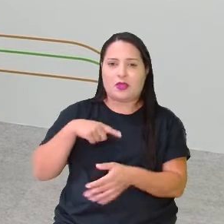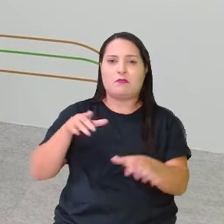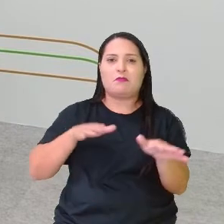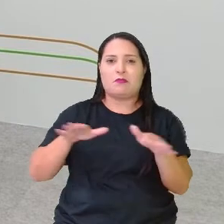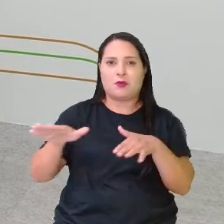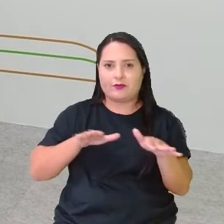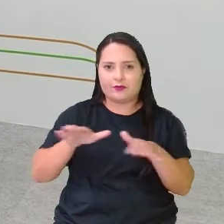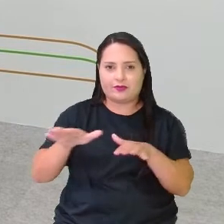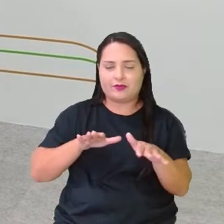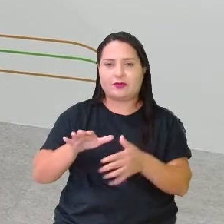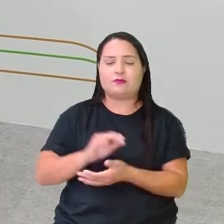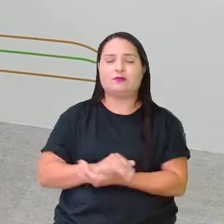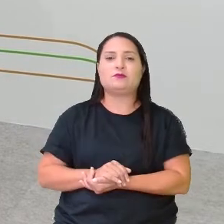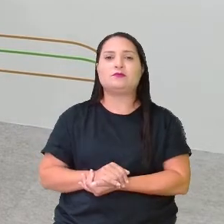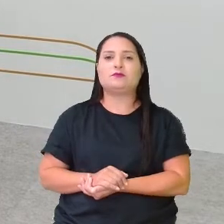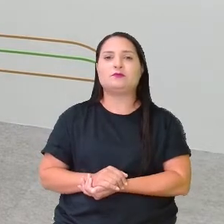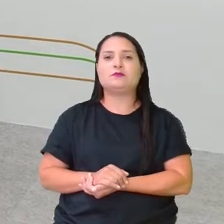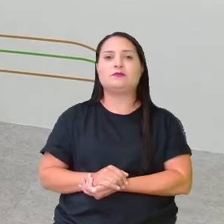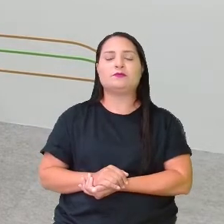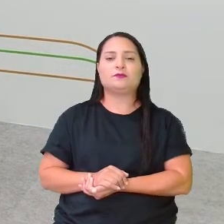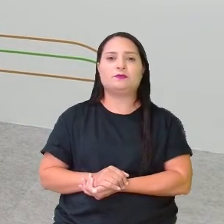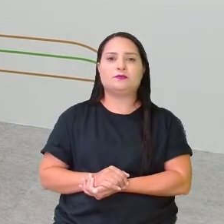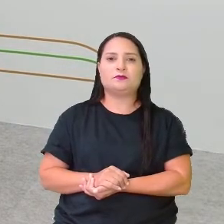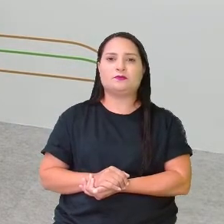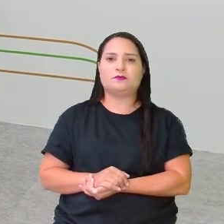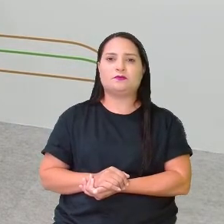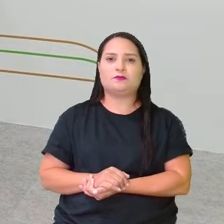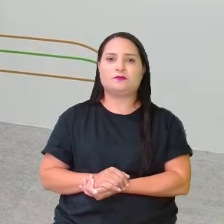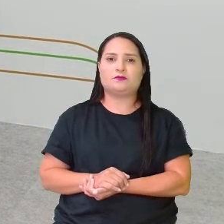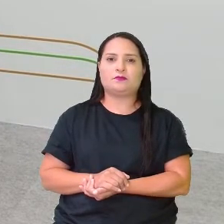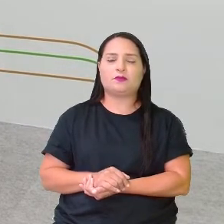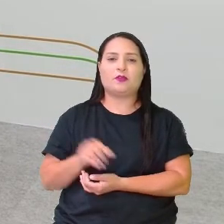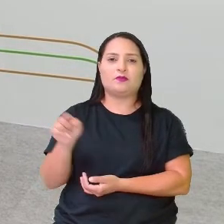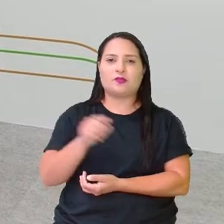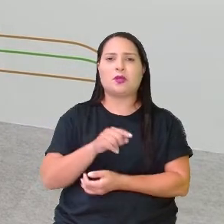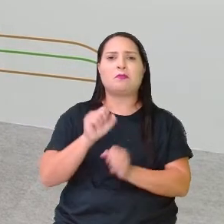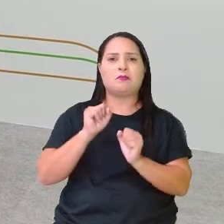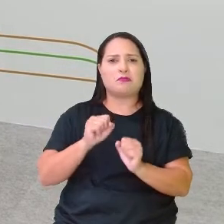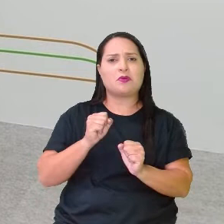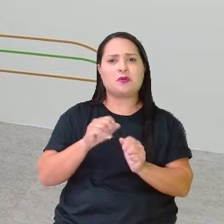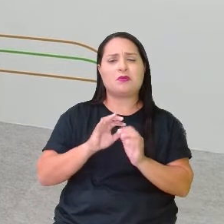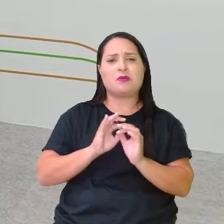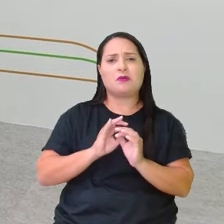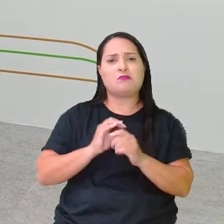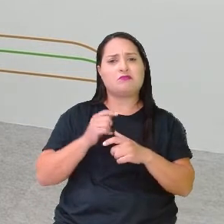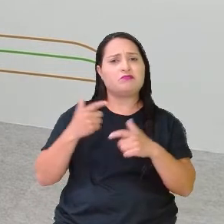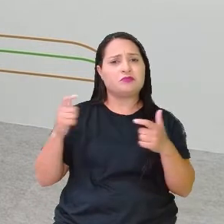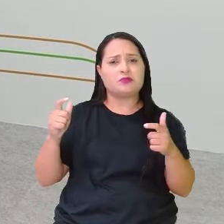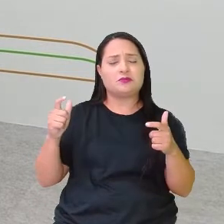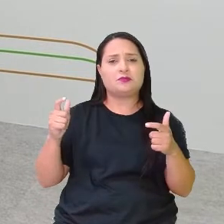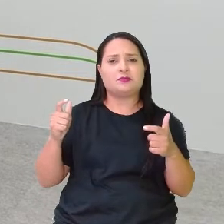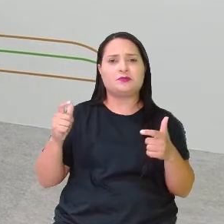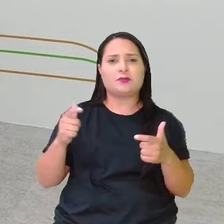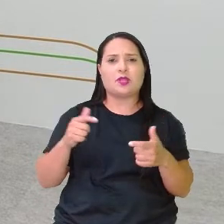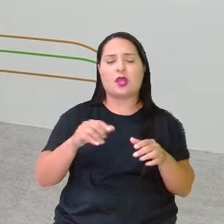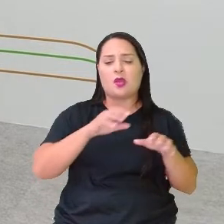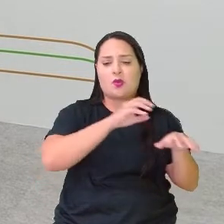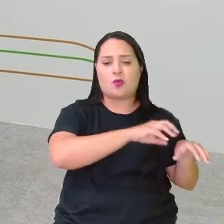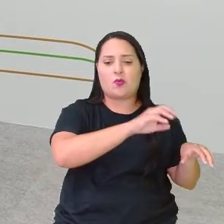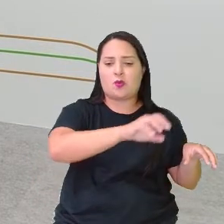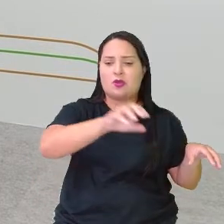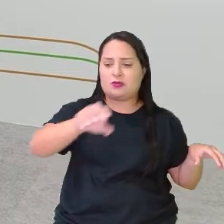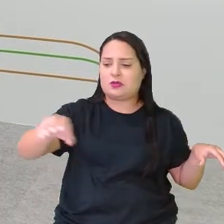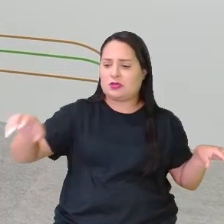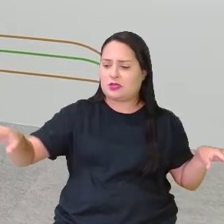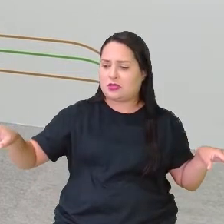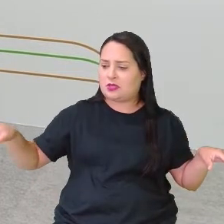fazendo movimentos. E aí, vocês podem ampliar, né? A quantidade que vocês vão colocar no chão fica